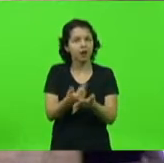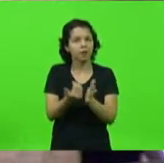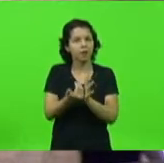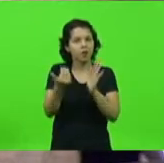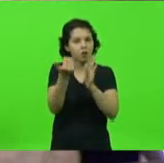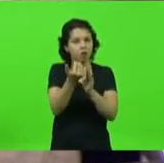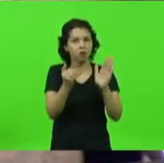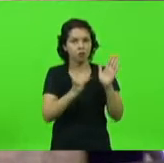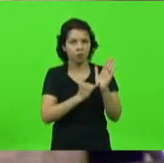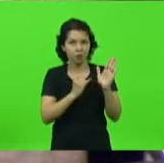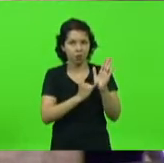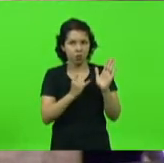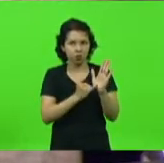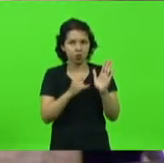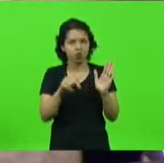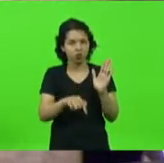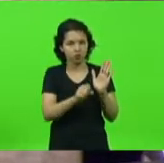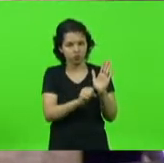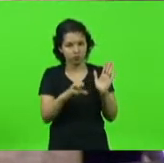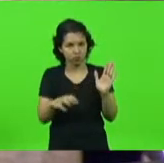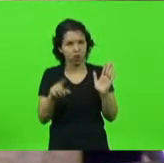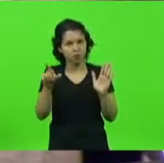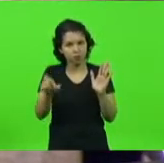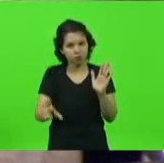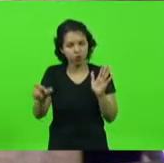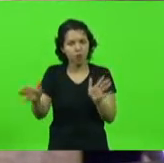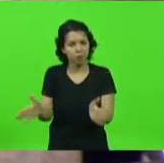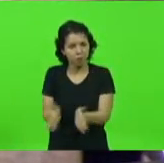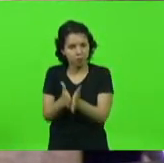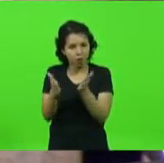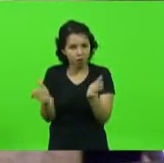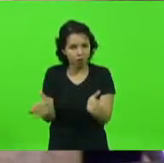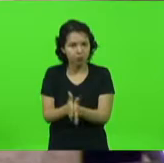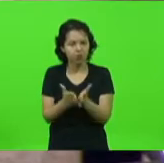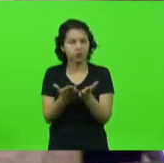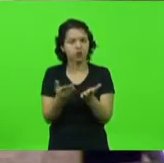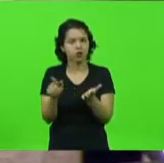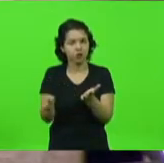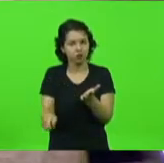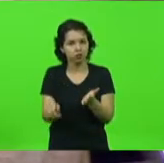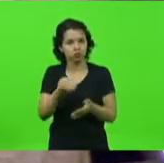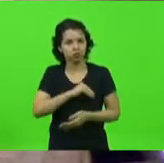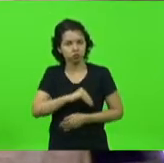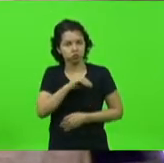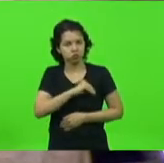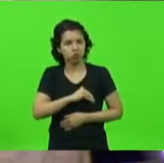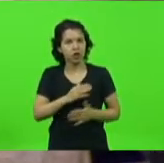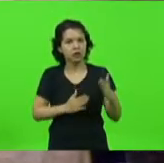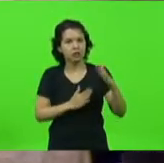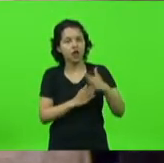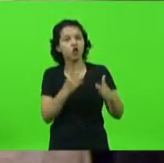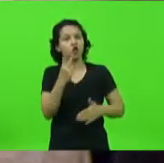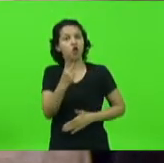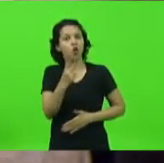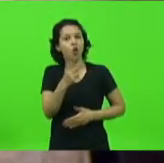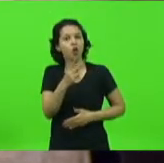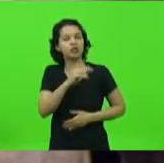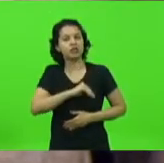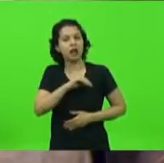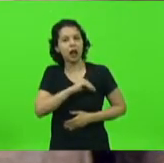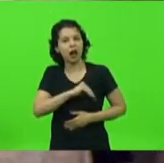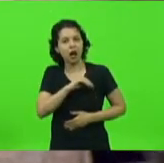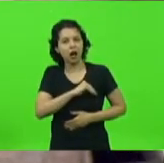tributária catarinense são os mais pobres. Quem ganha até 2 salários mínimos em Santa Catarina